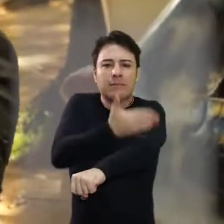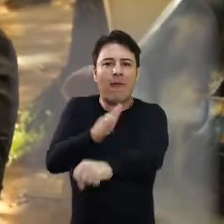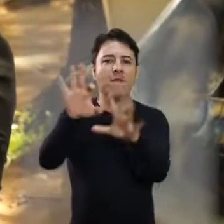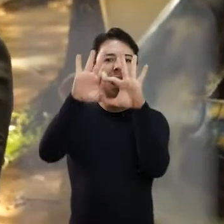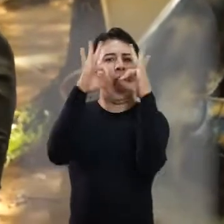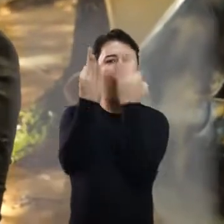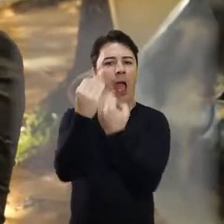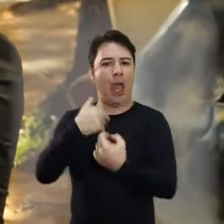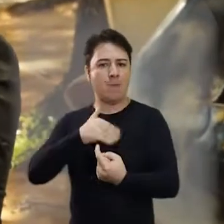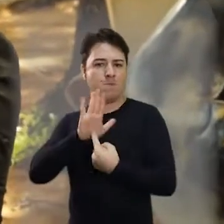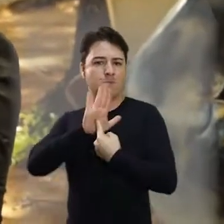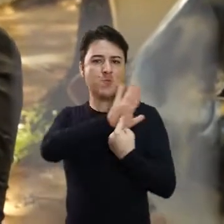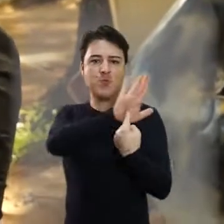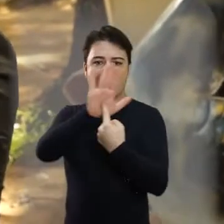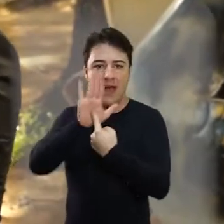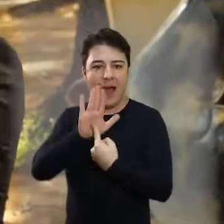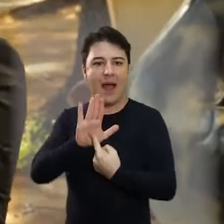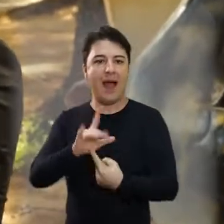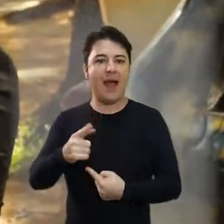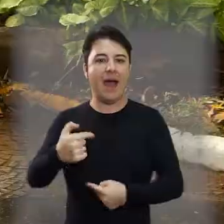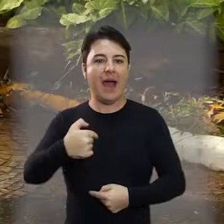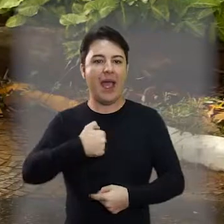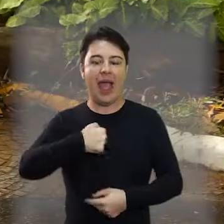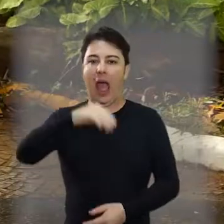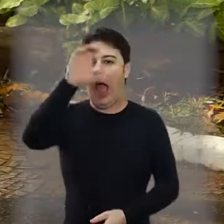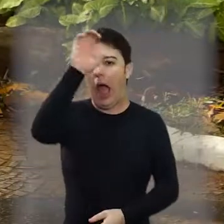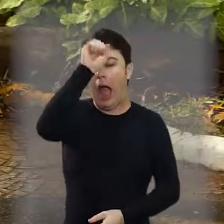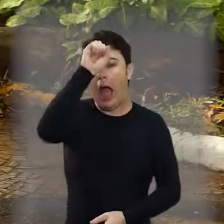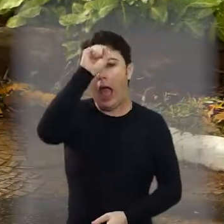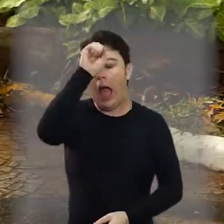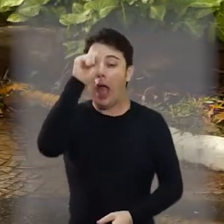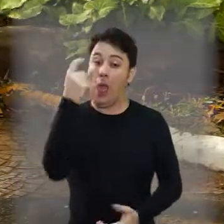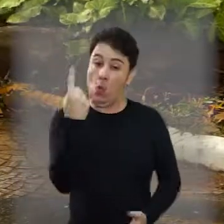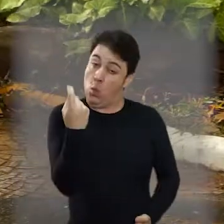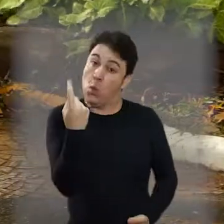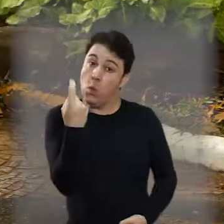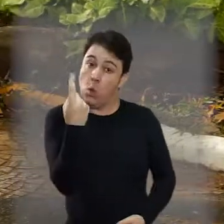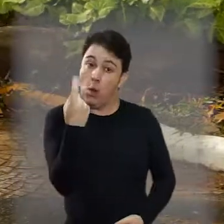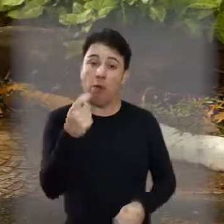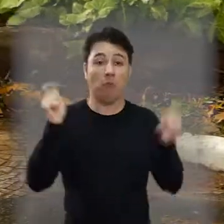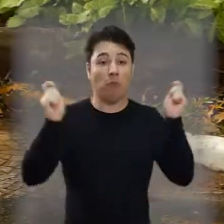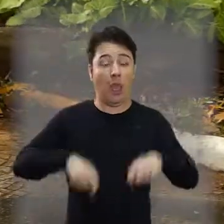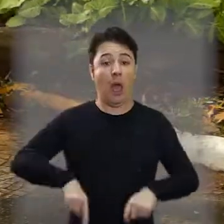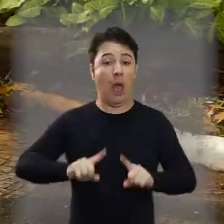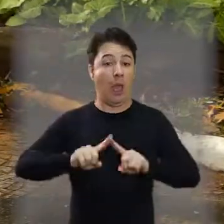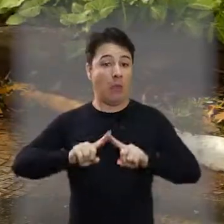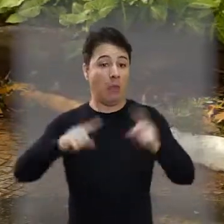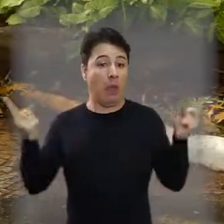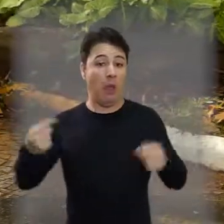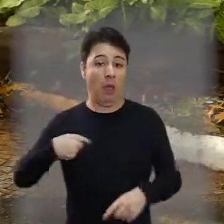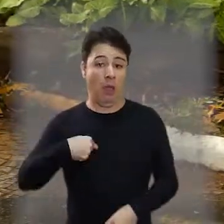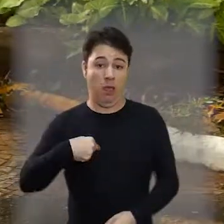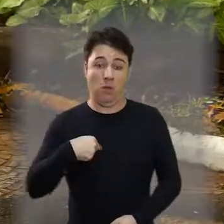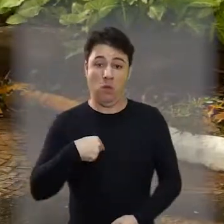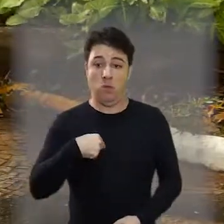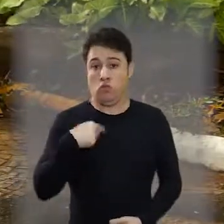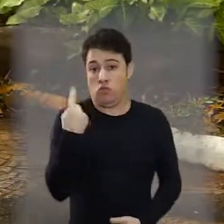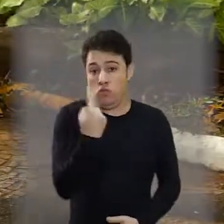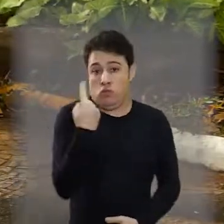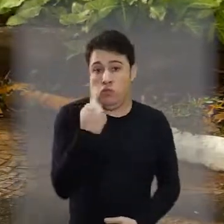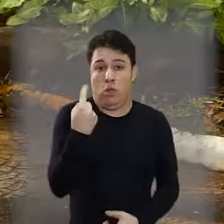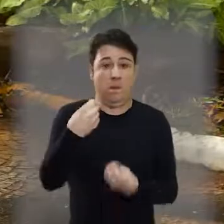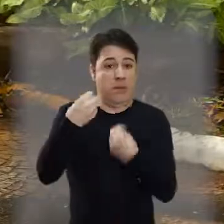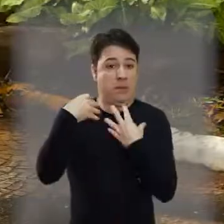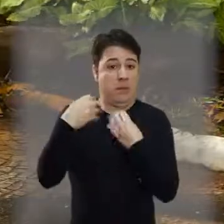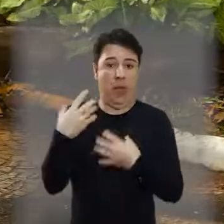mágica, comecei a fazer, comecei a treinar e justamente me apresentar para minhas famílias. Eu sou autodidata, comecei sozinho,